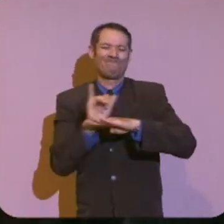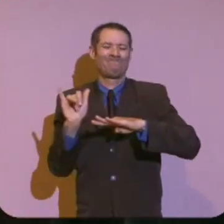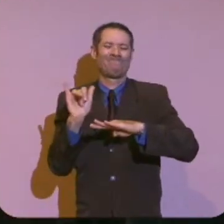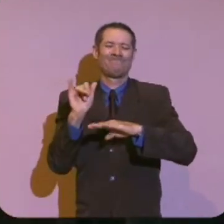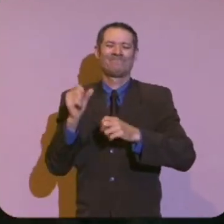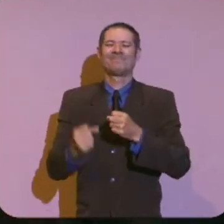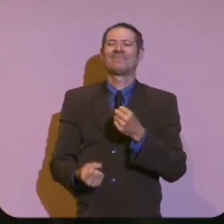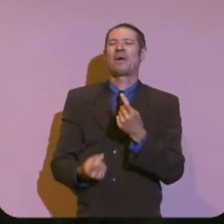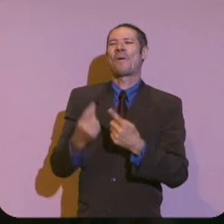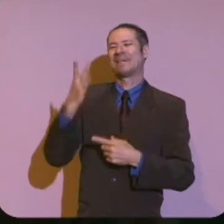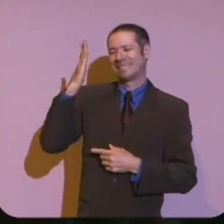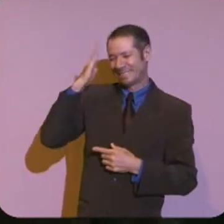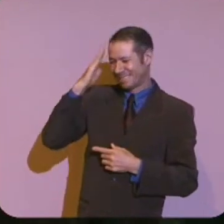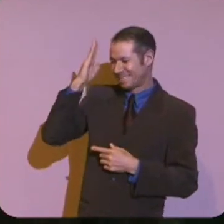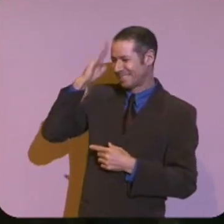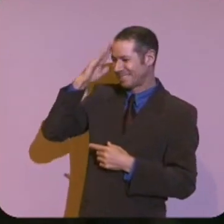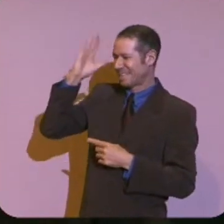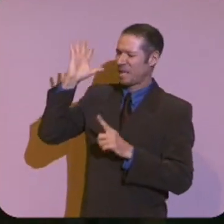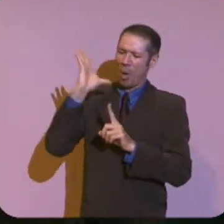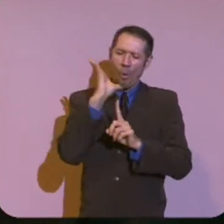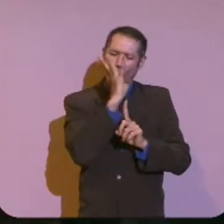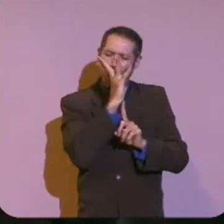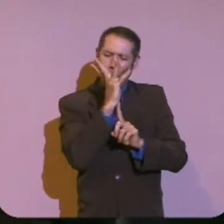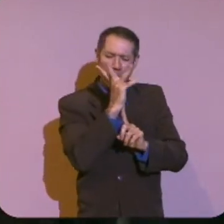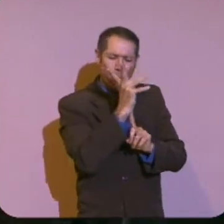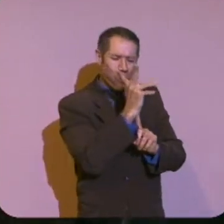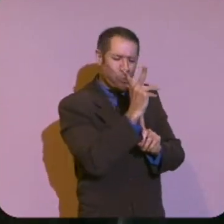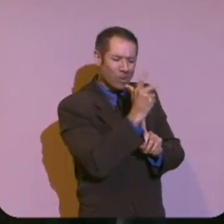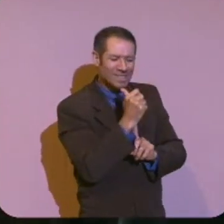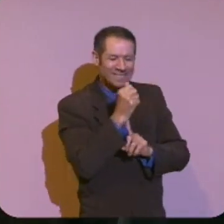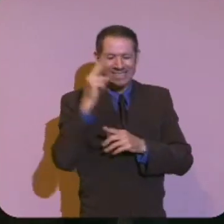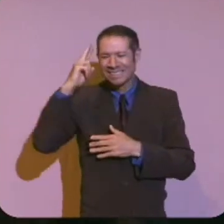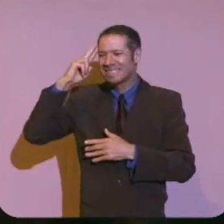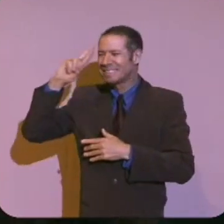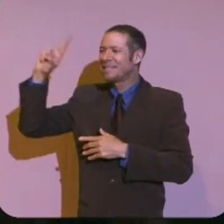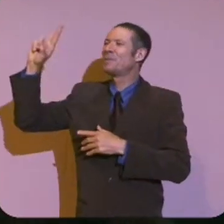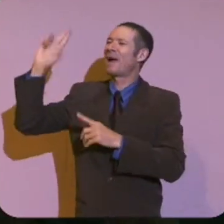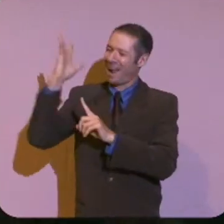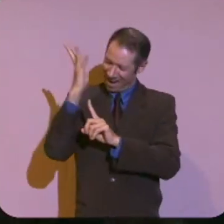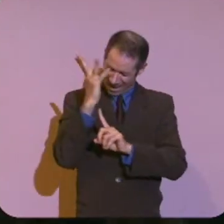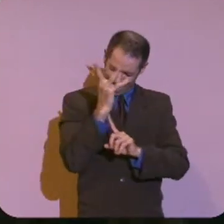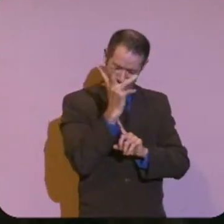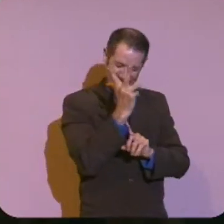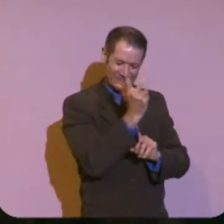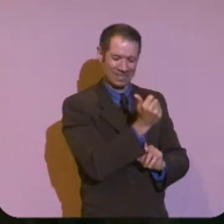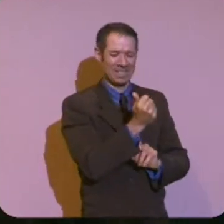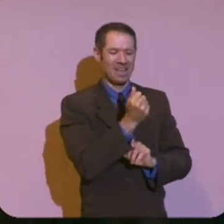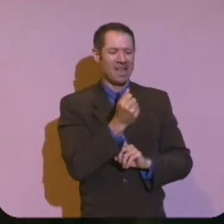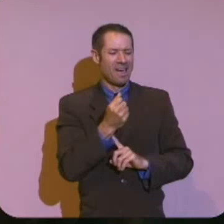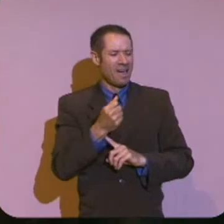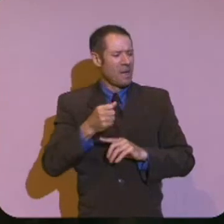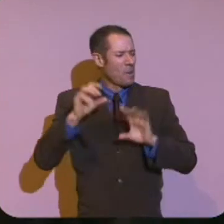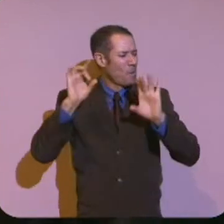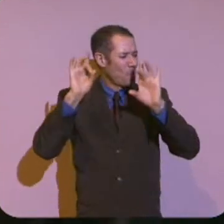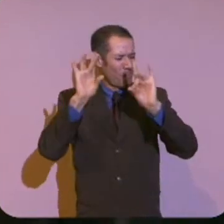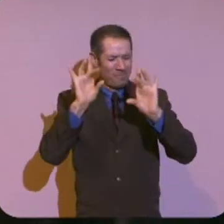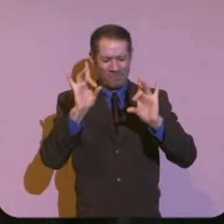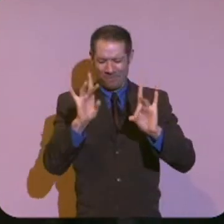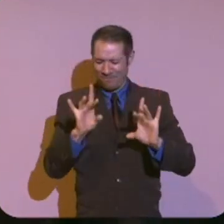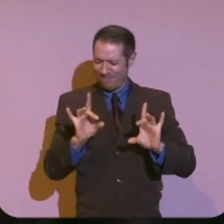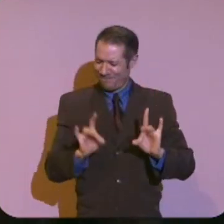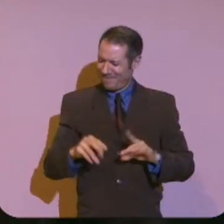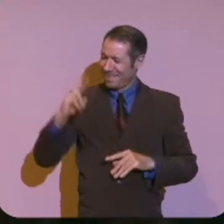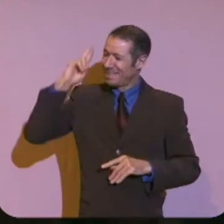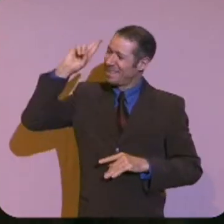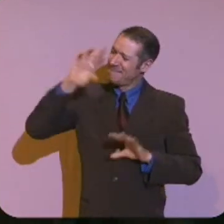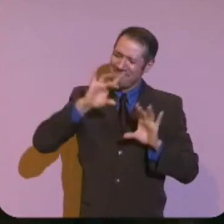coisa eu sei, vai ser uma obra de arte, porque Tu és o artista, e algo muito especial o Senhor está